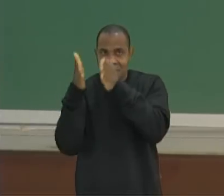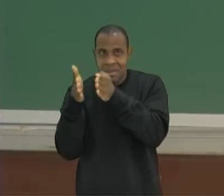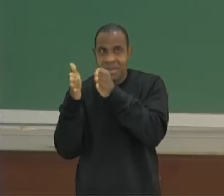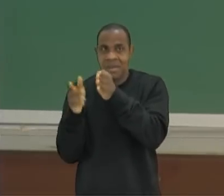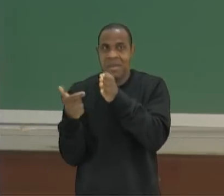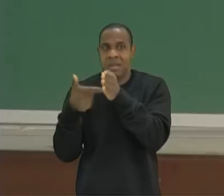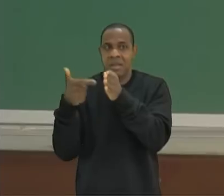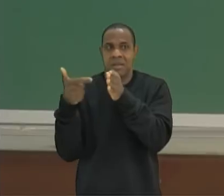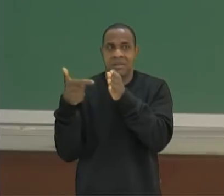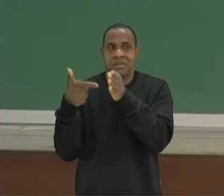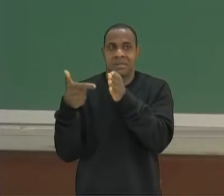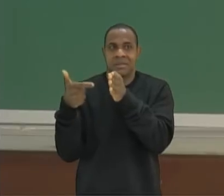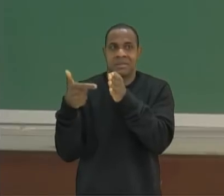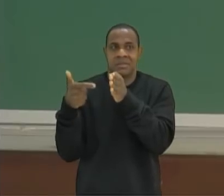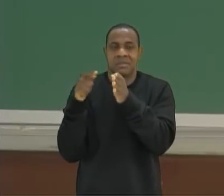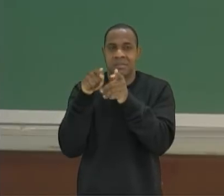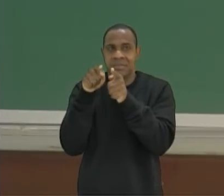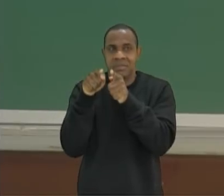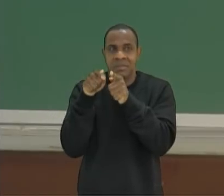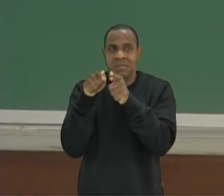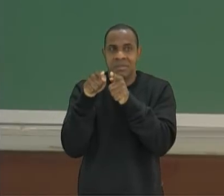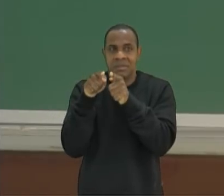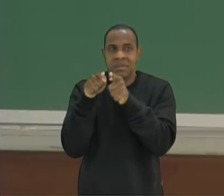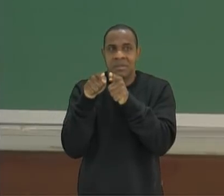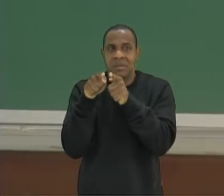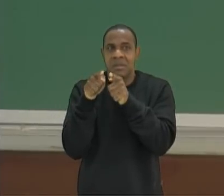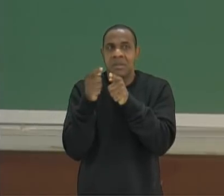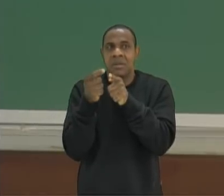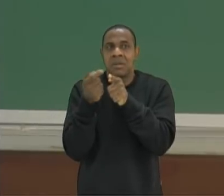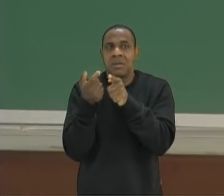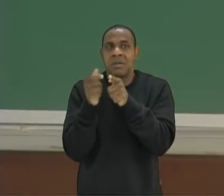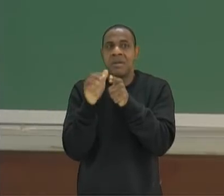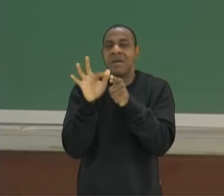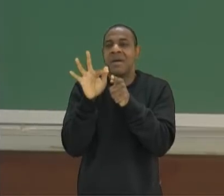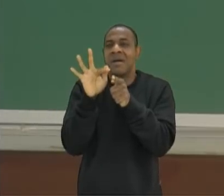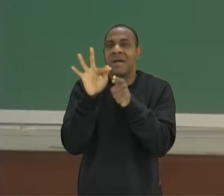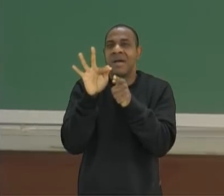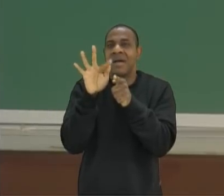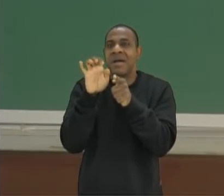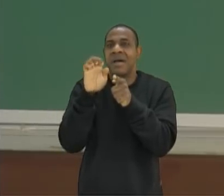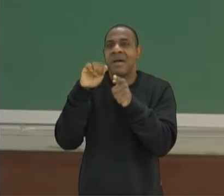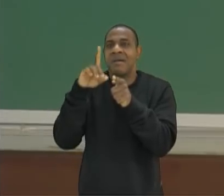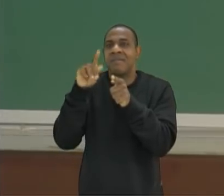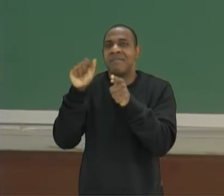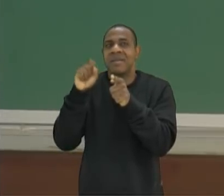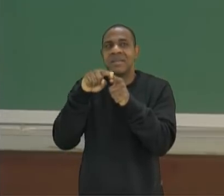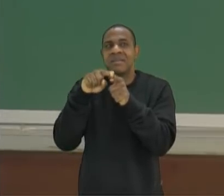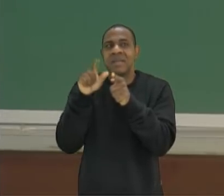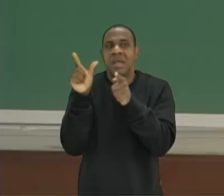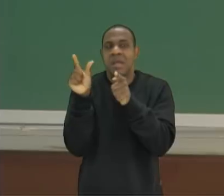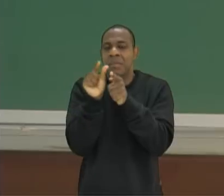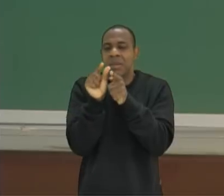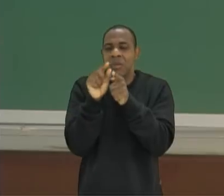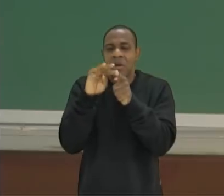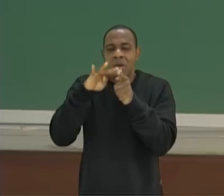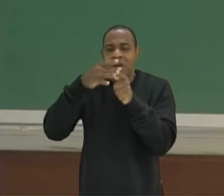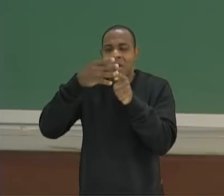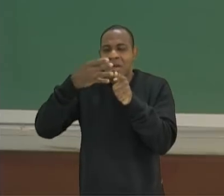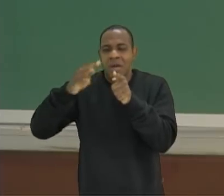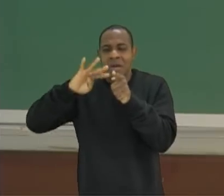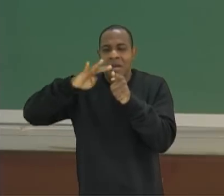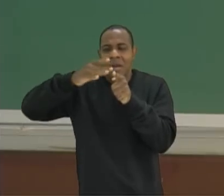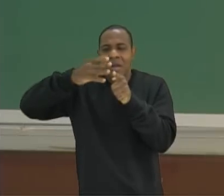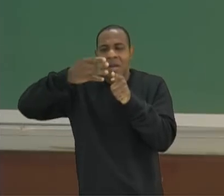nesse segundo obstáculo que você tem, o número de fendas é muito menor. E quando você avança, toda essa